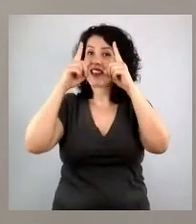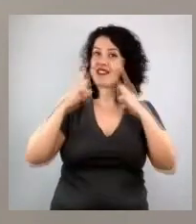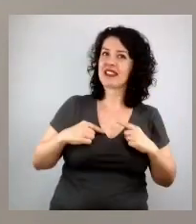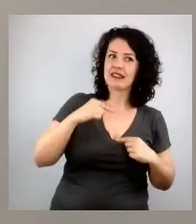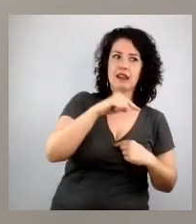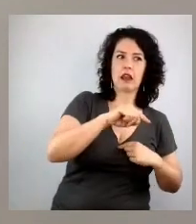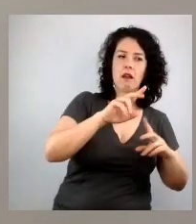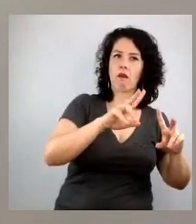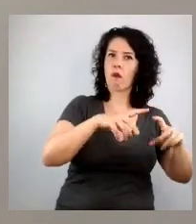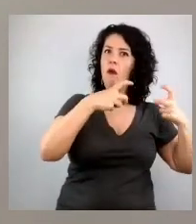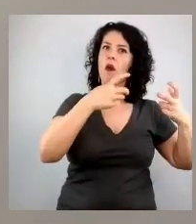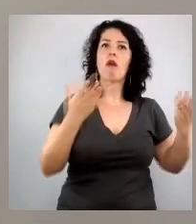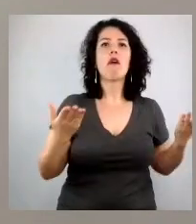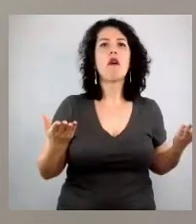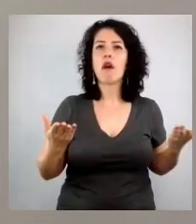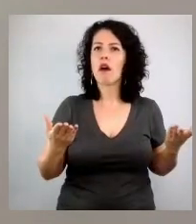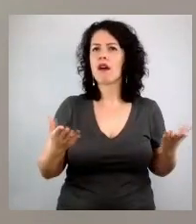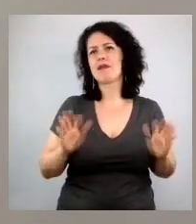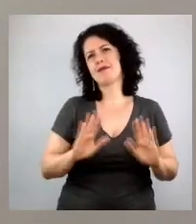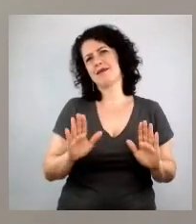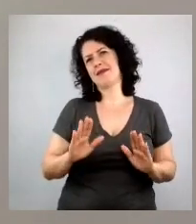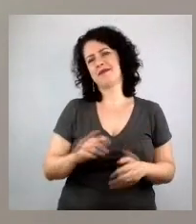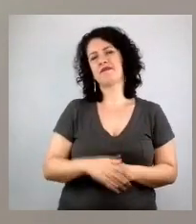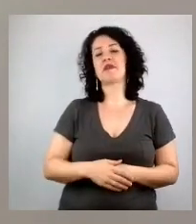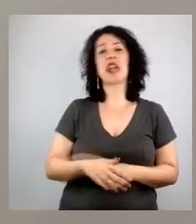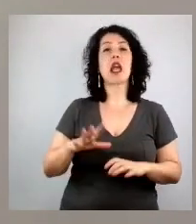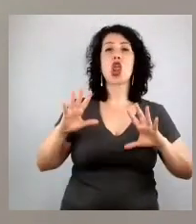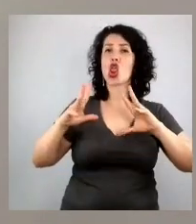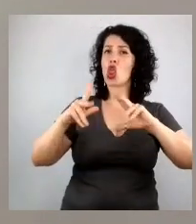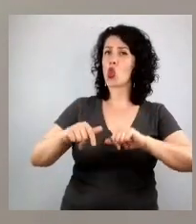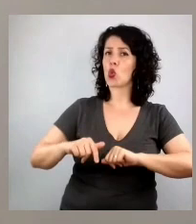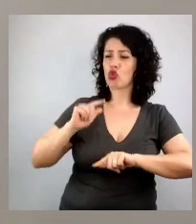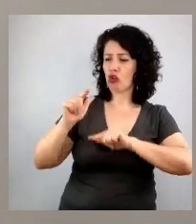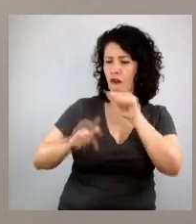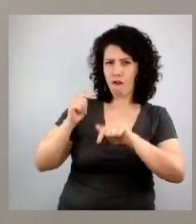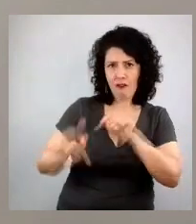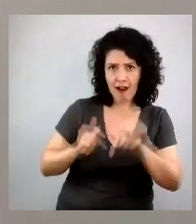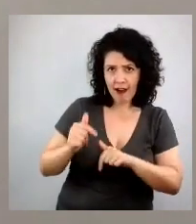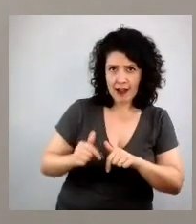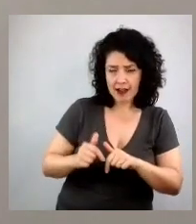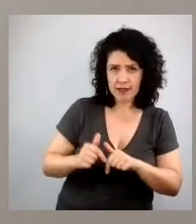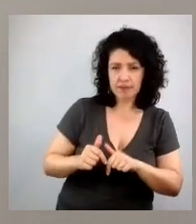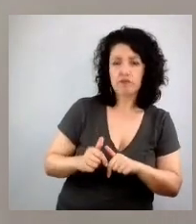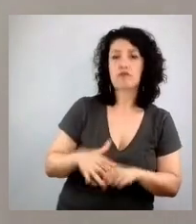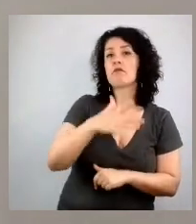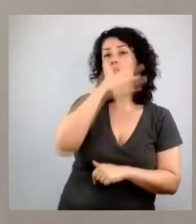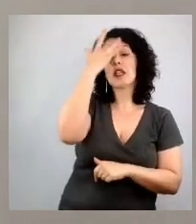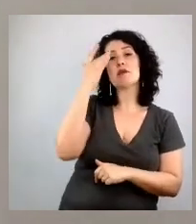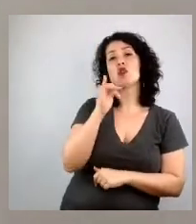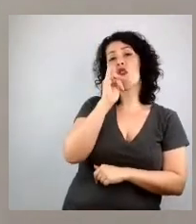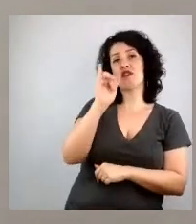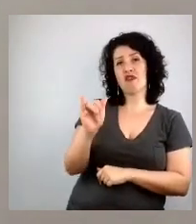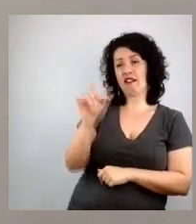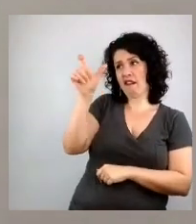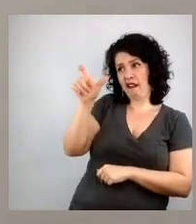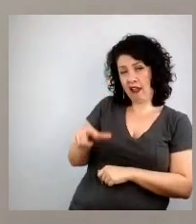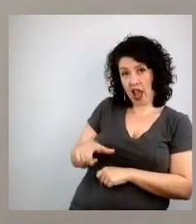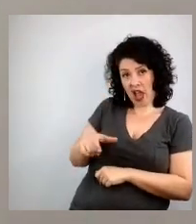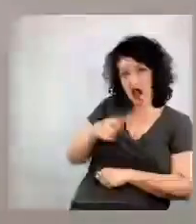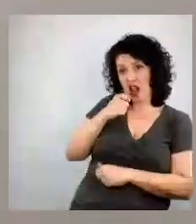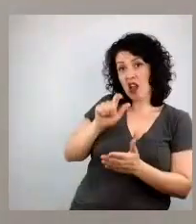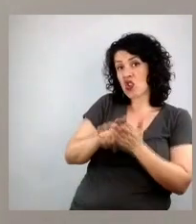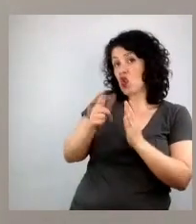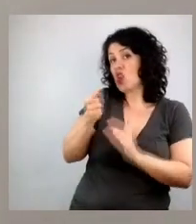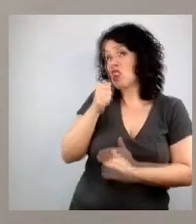faço jornalista não cega. Então, assim, eu sou uma jornalista boa porque eu sou cega. Porque se eu não fosse cega, talvez nem jornalista